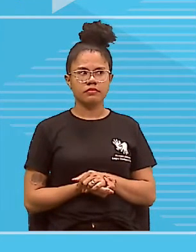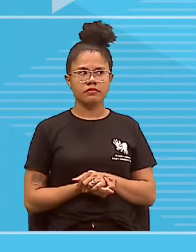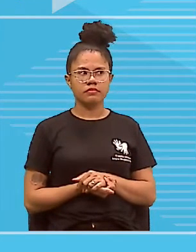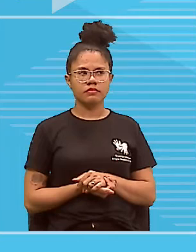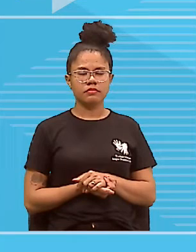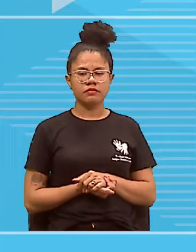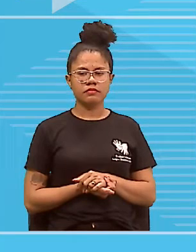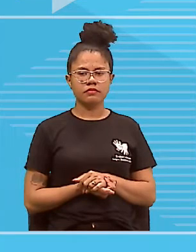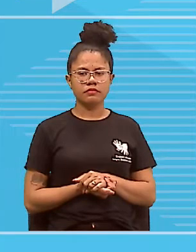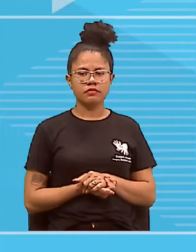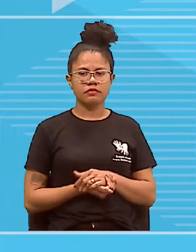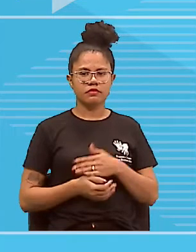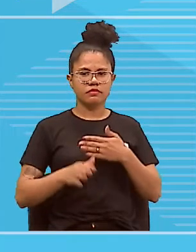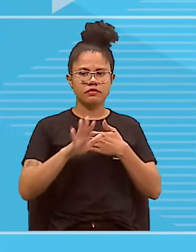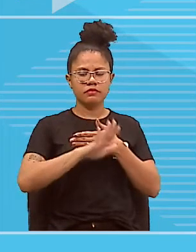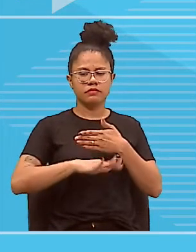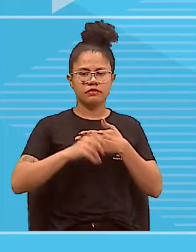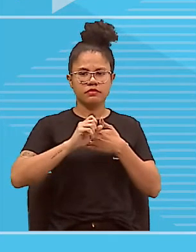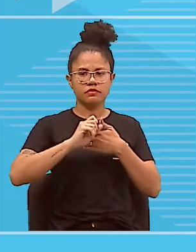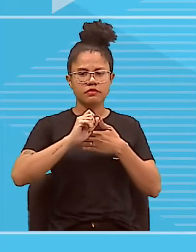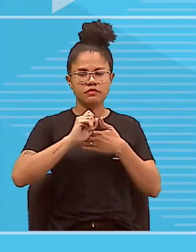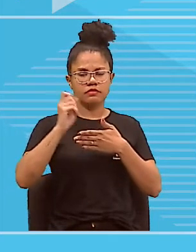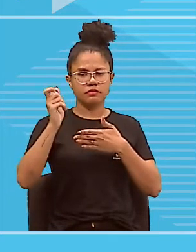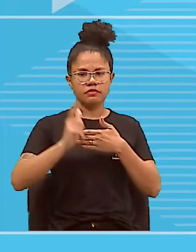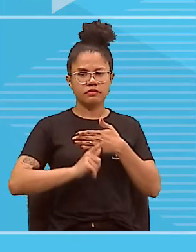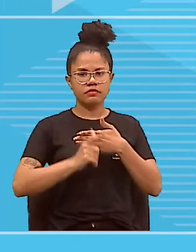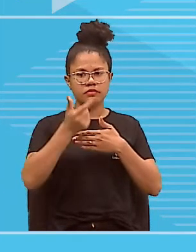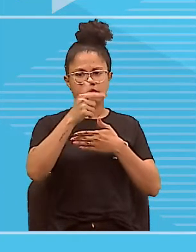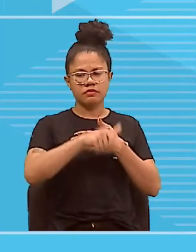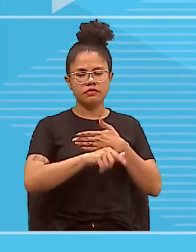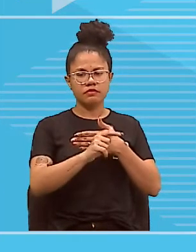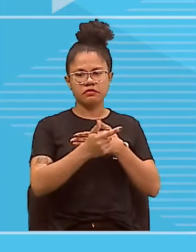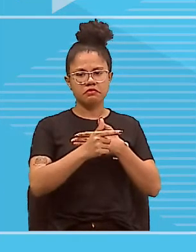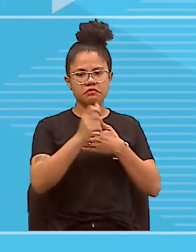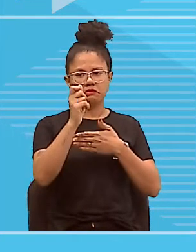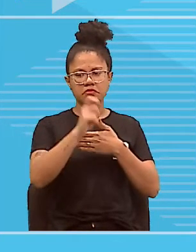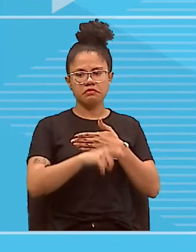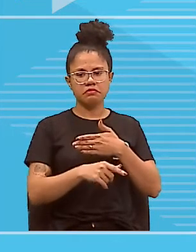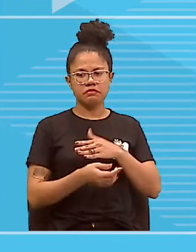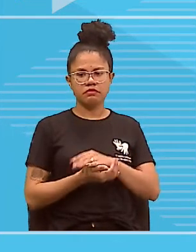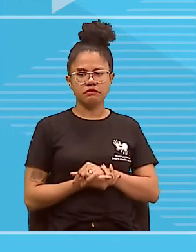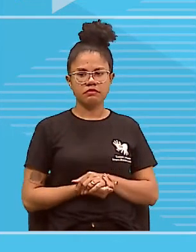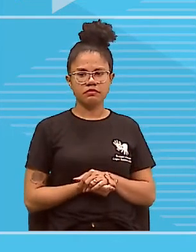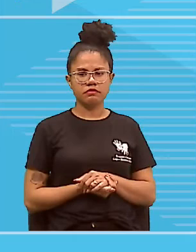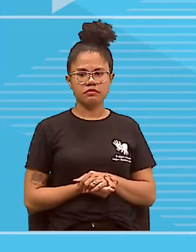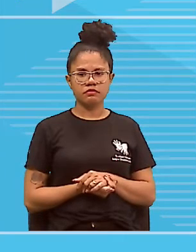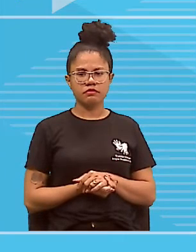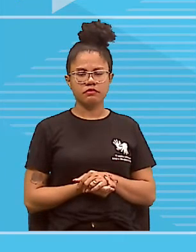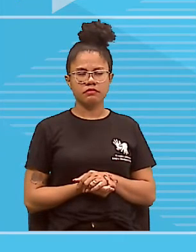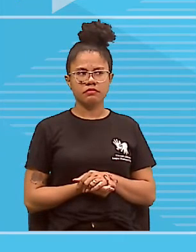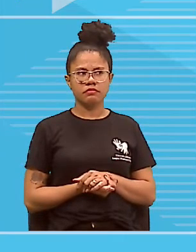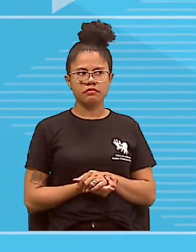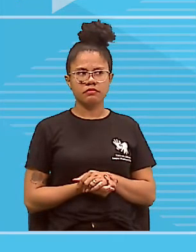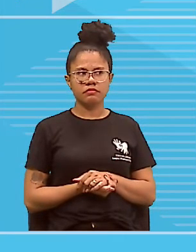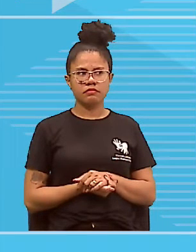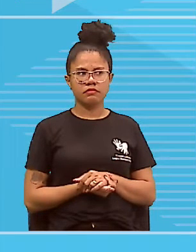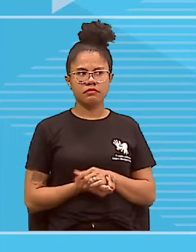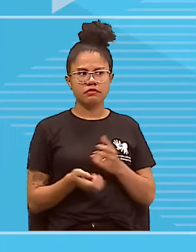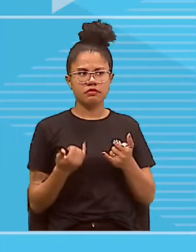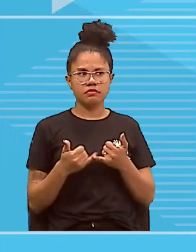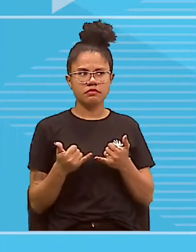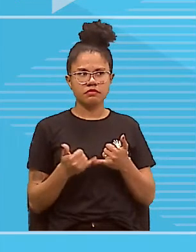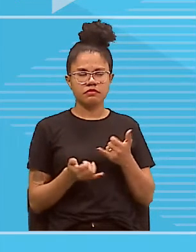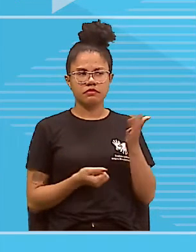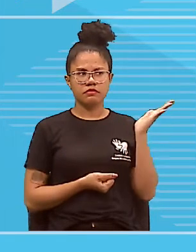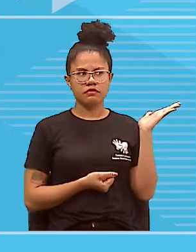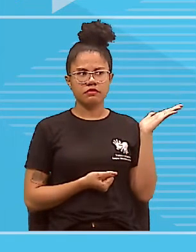com luz outra sem luz uma faixa com luz outra sem luz igual nessa segunda imagem